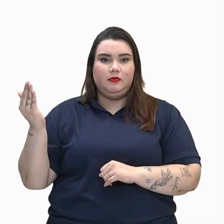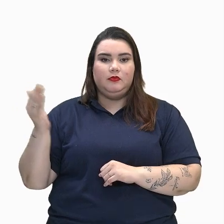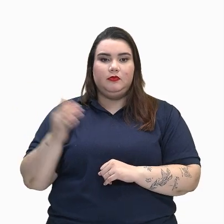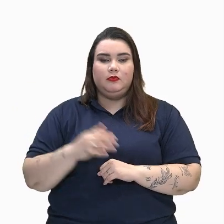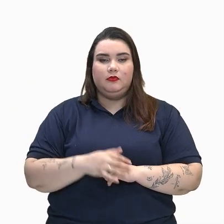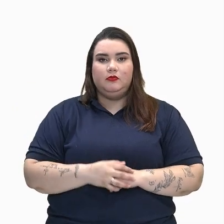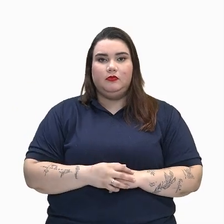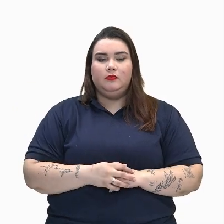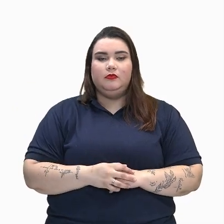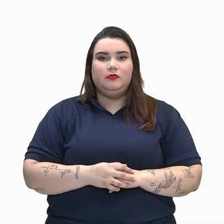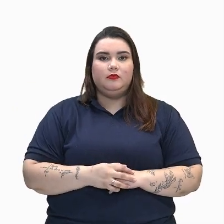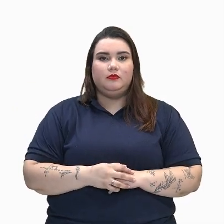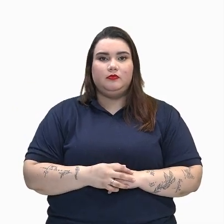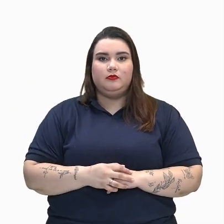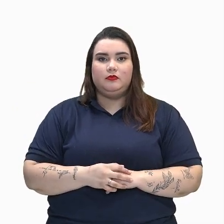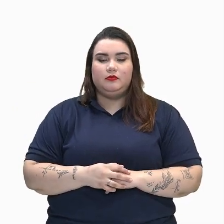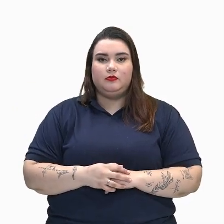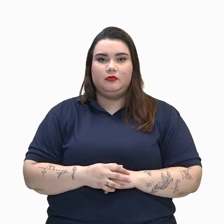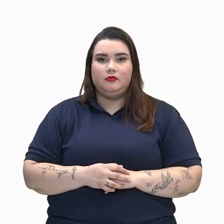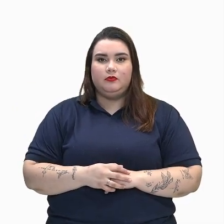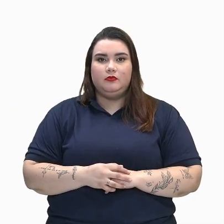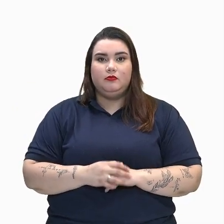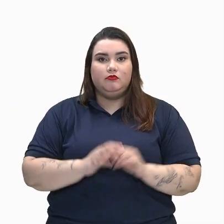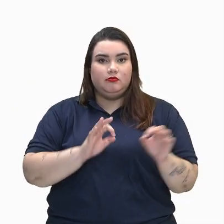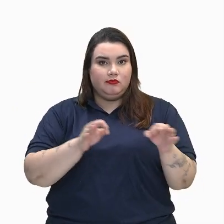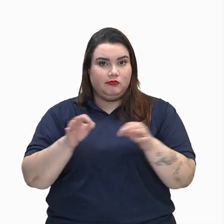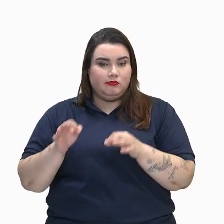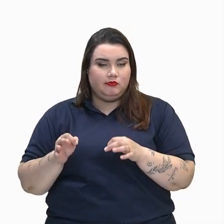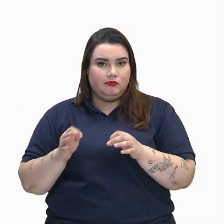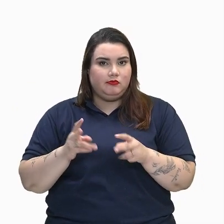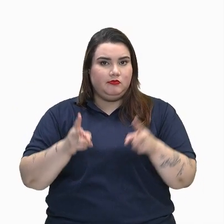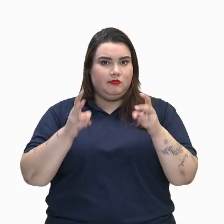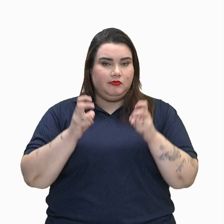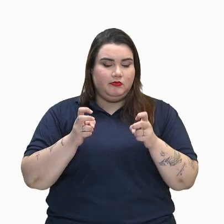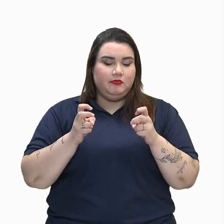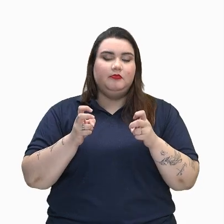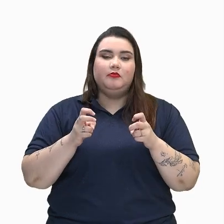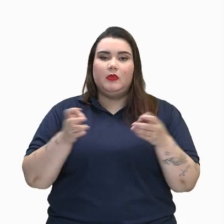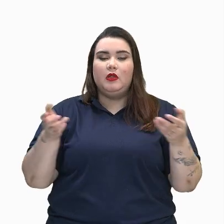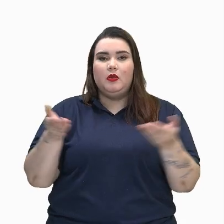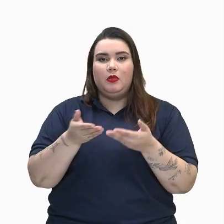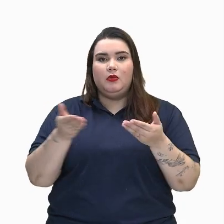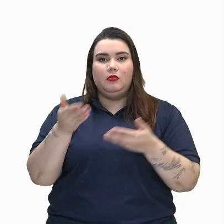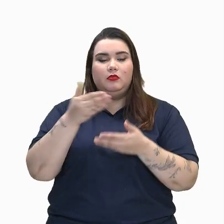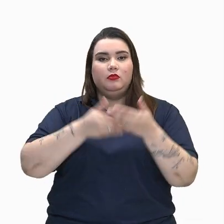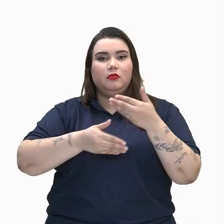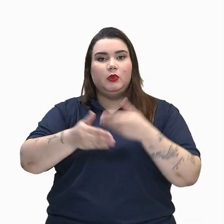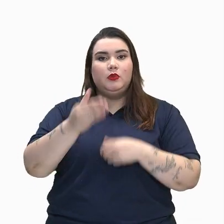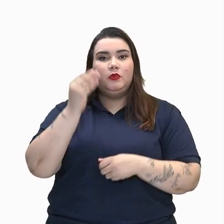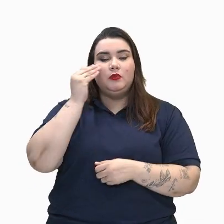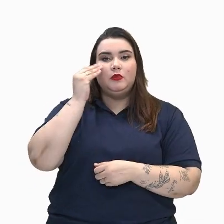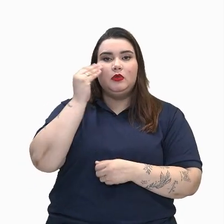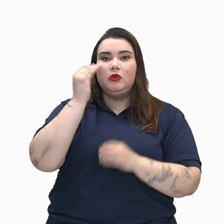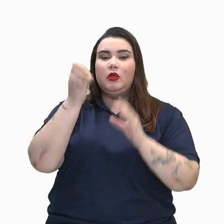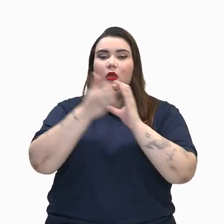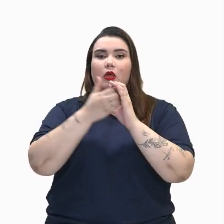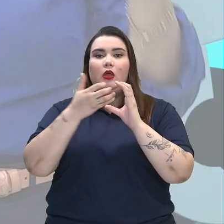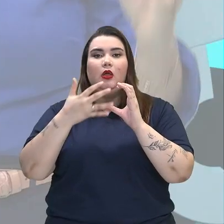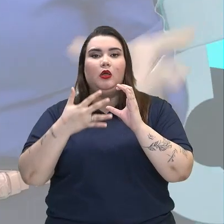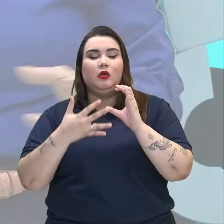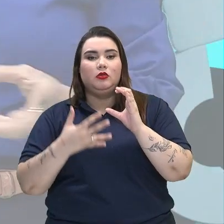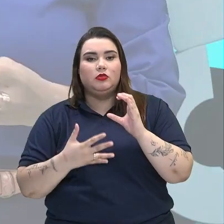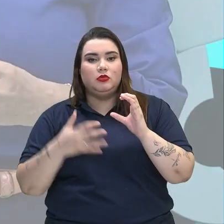produzir conhecimento sobre uma determinada temática, vamos então ver agora as